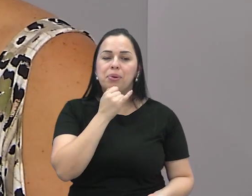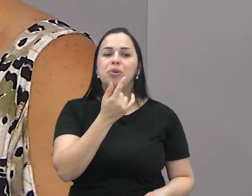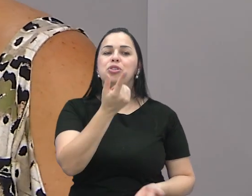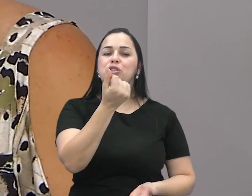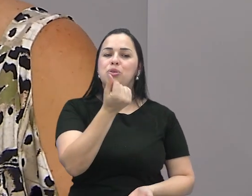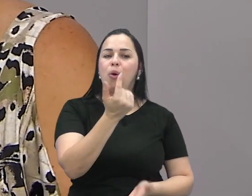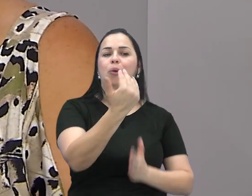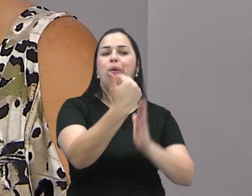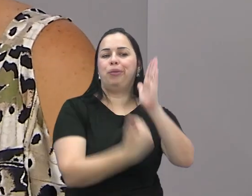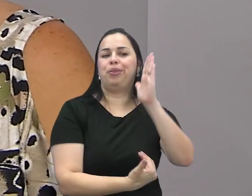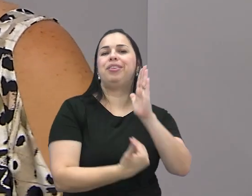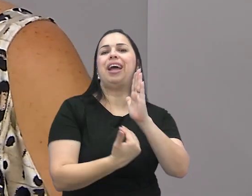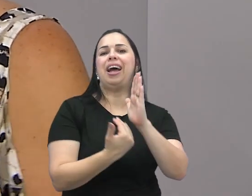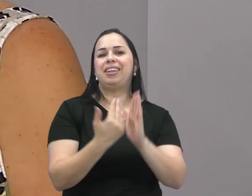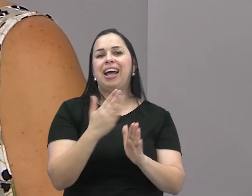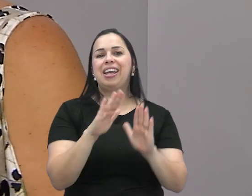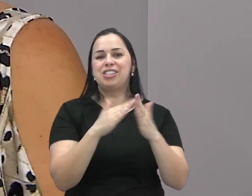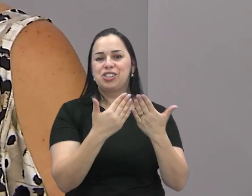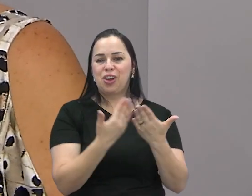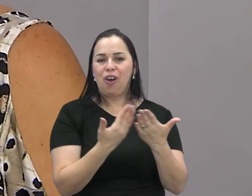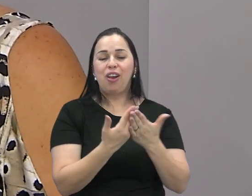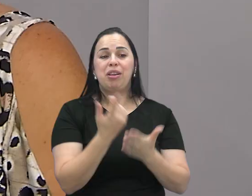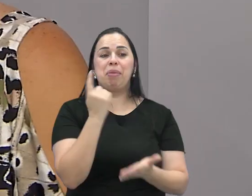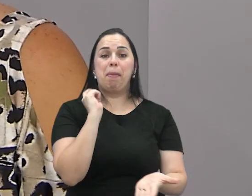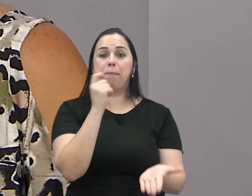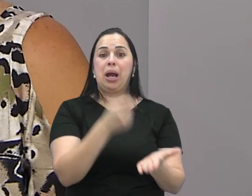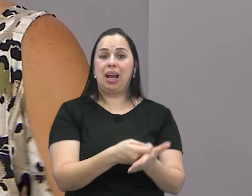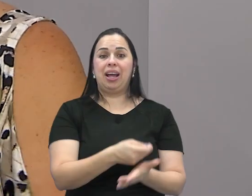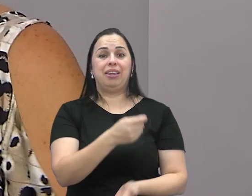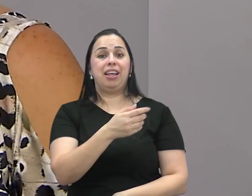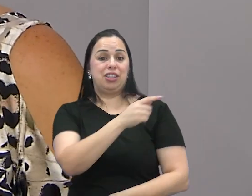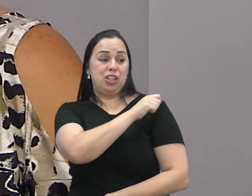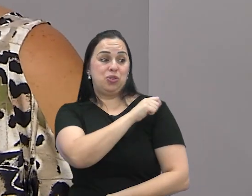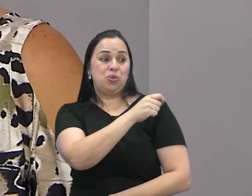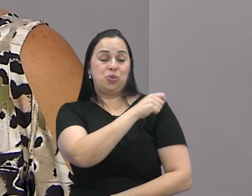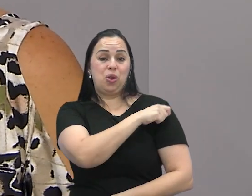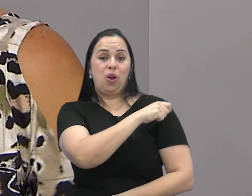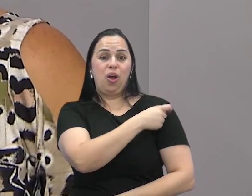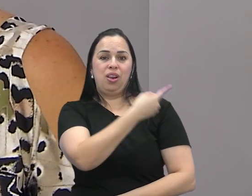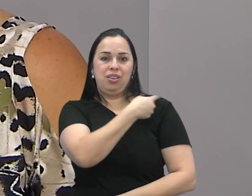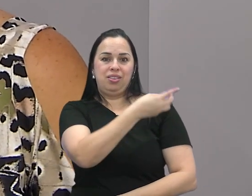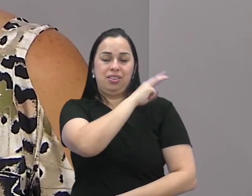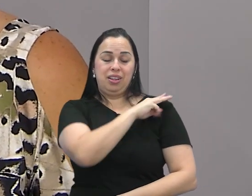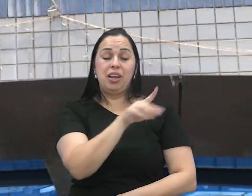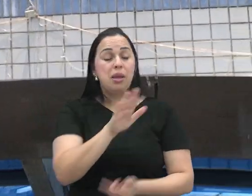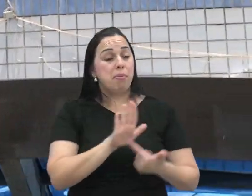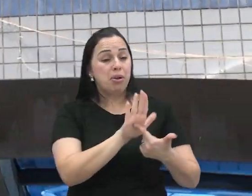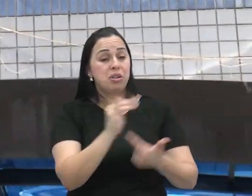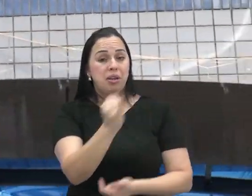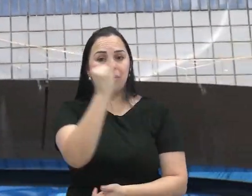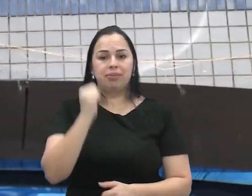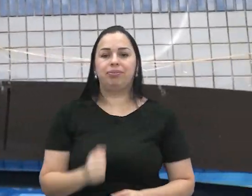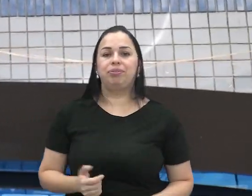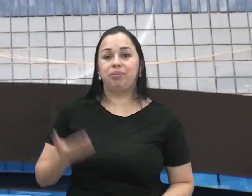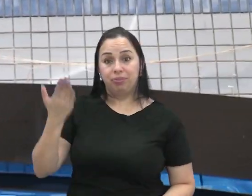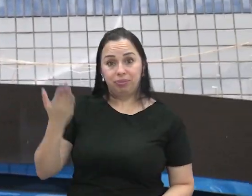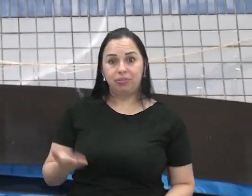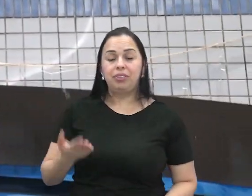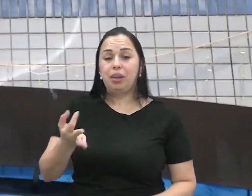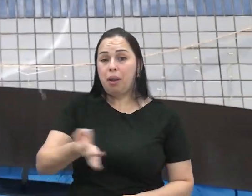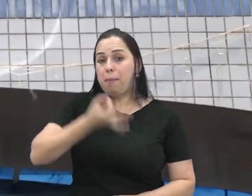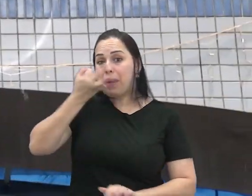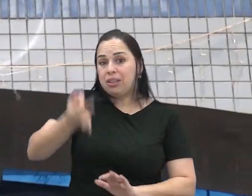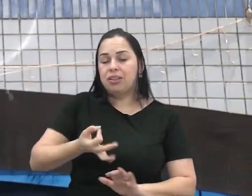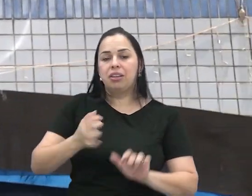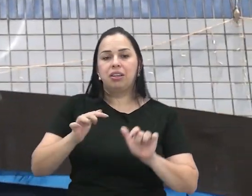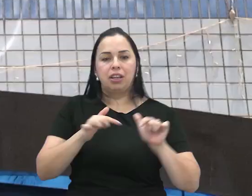meia, a gente tenta indicar o caminho, mostrar como é importante isso para a vida dele. Ainda segundo a vereadora, a partir